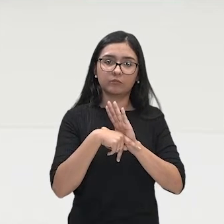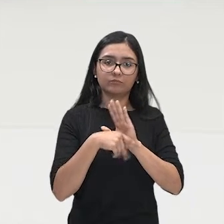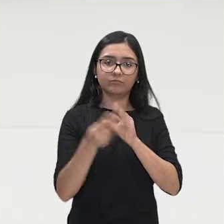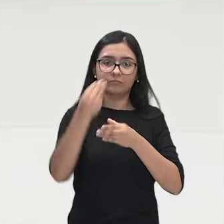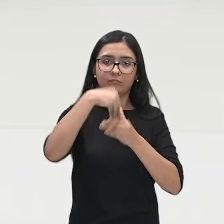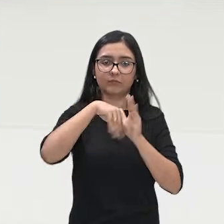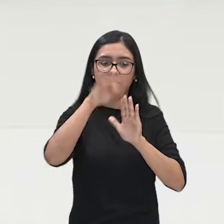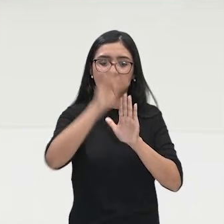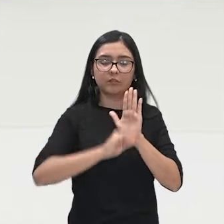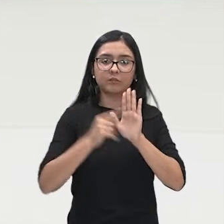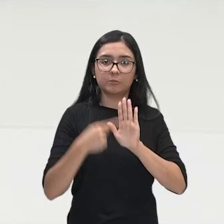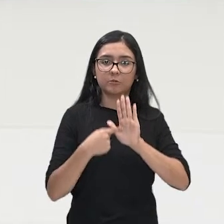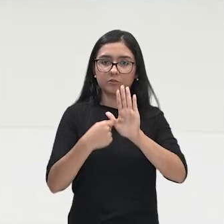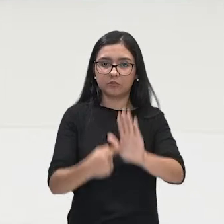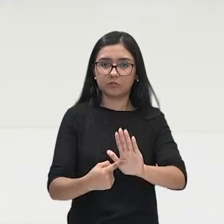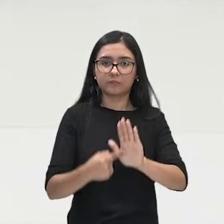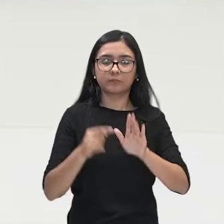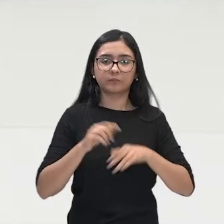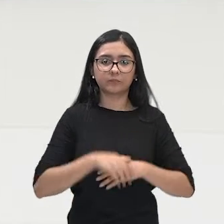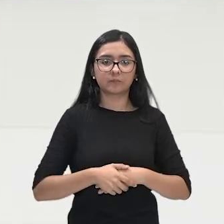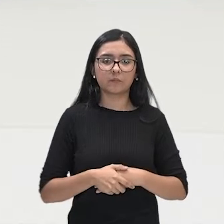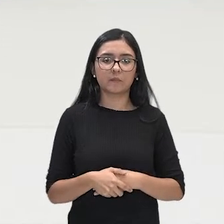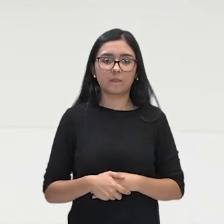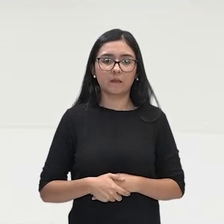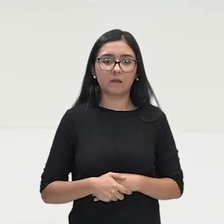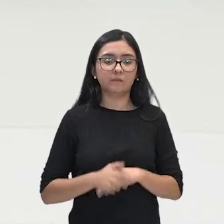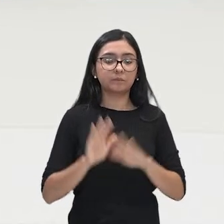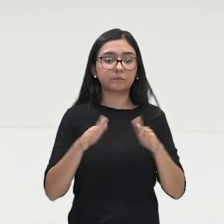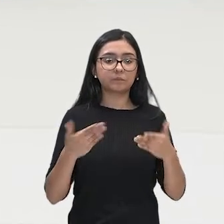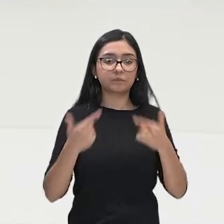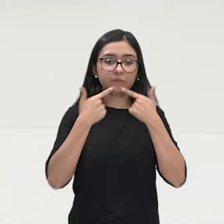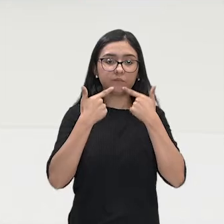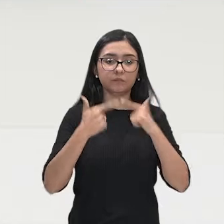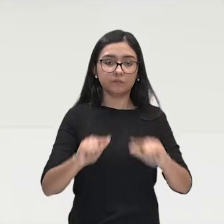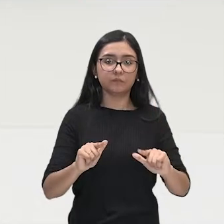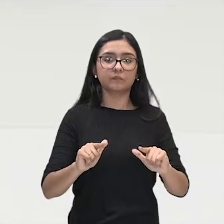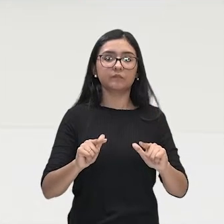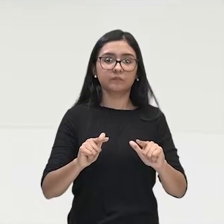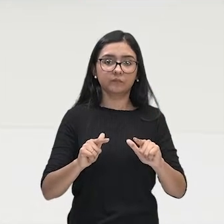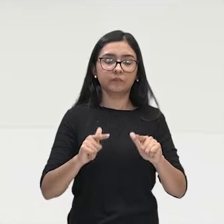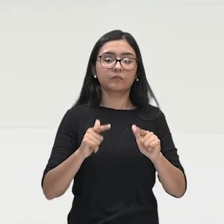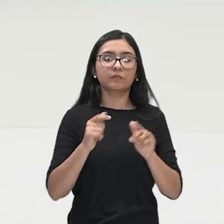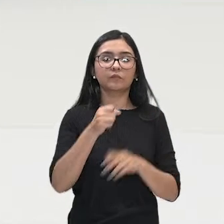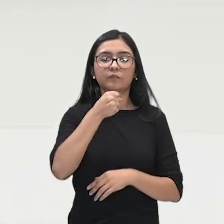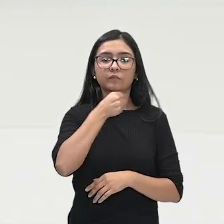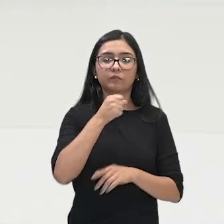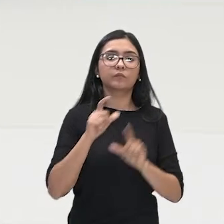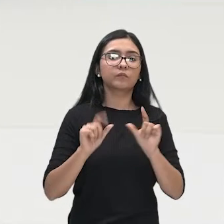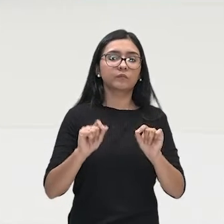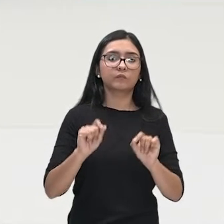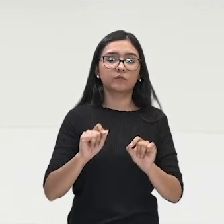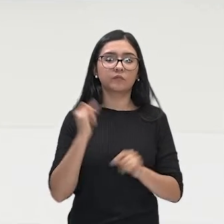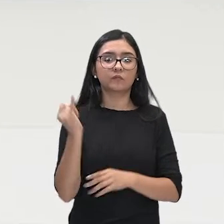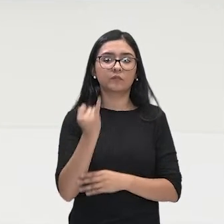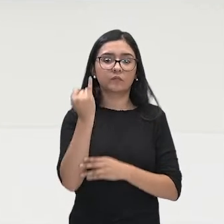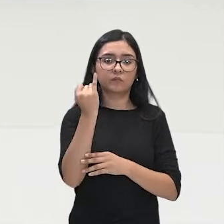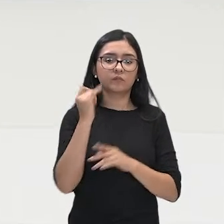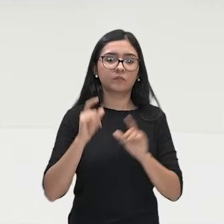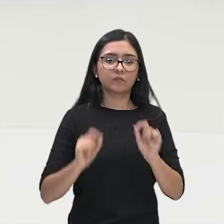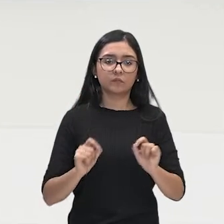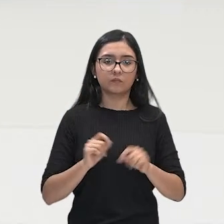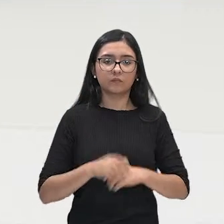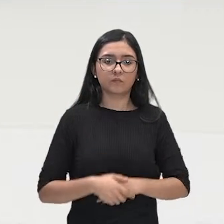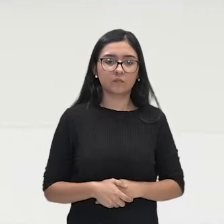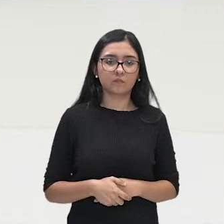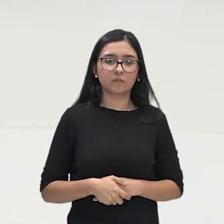que é apresentado. Então, na linguagem jornalística, o que é importante é o que se diz, é